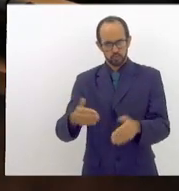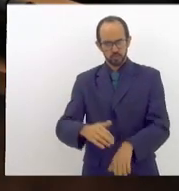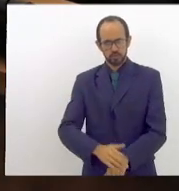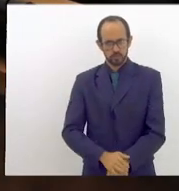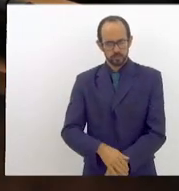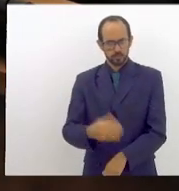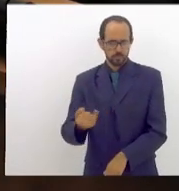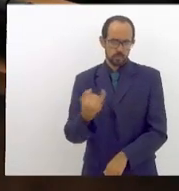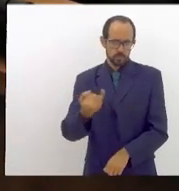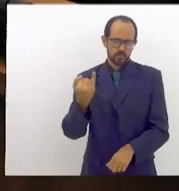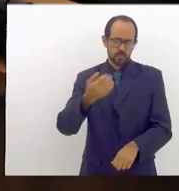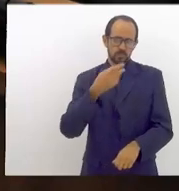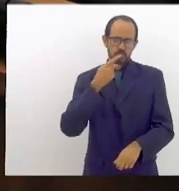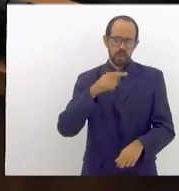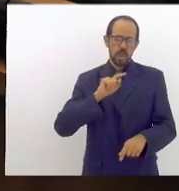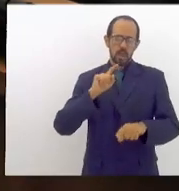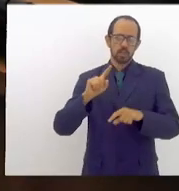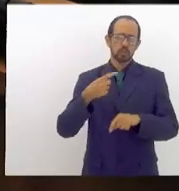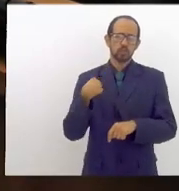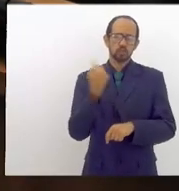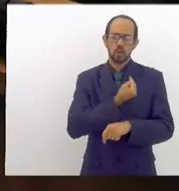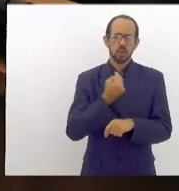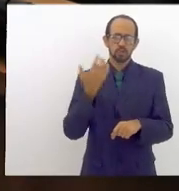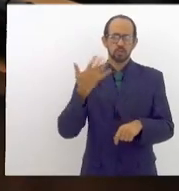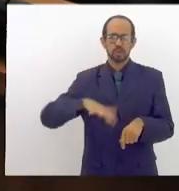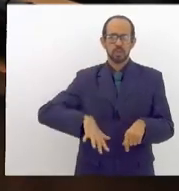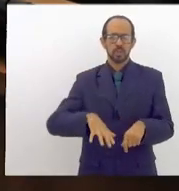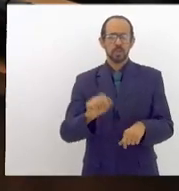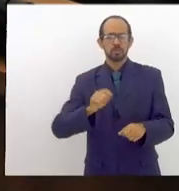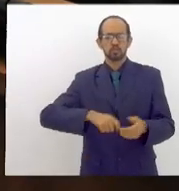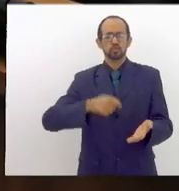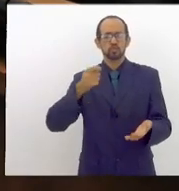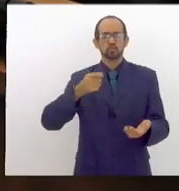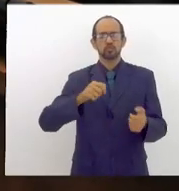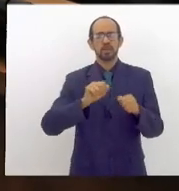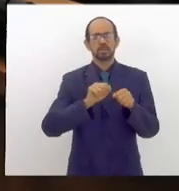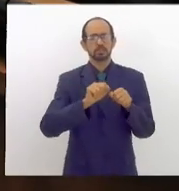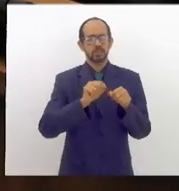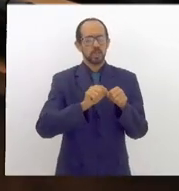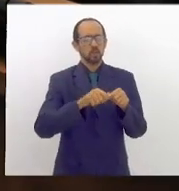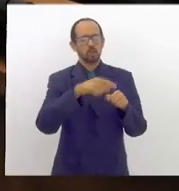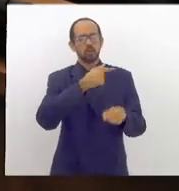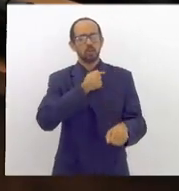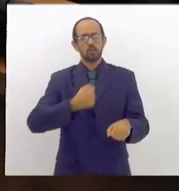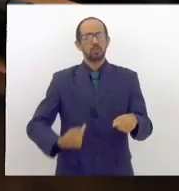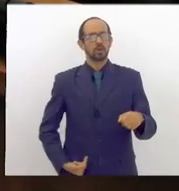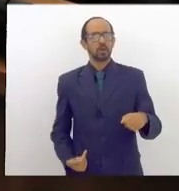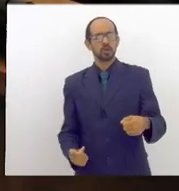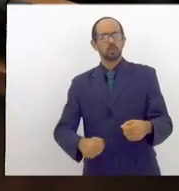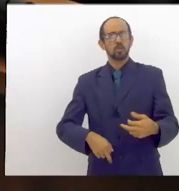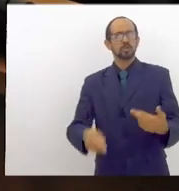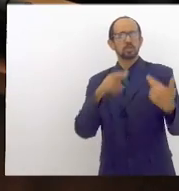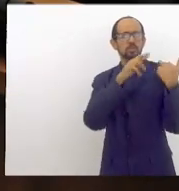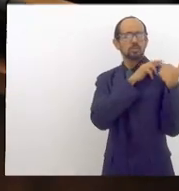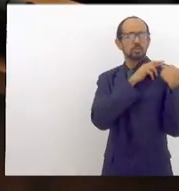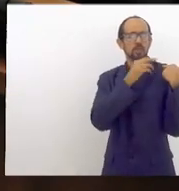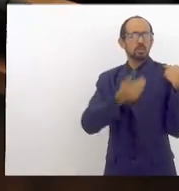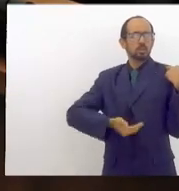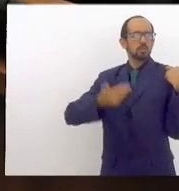é importante destacar que ninguém tá querendo colocar no colo do governador uma responsabilidade pelo passado